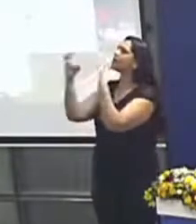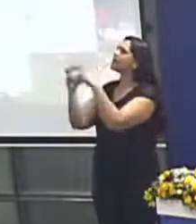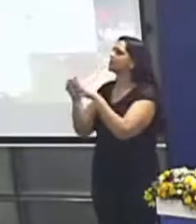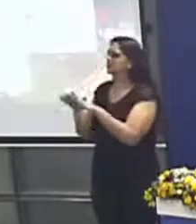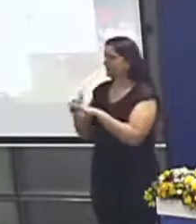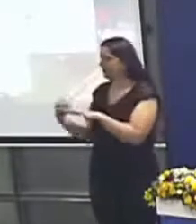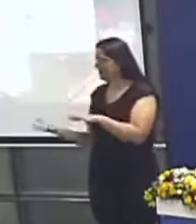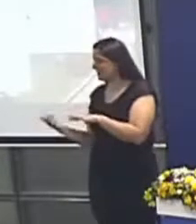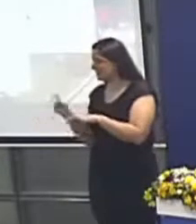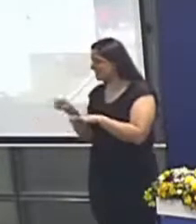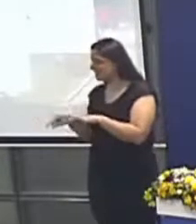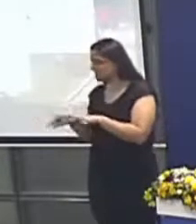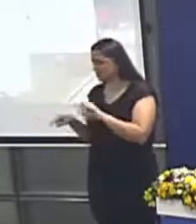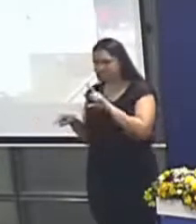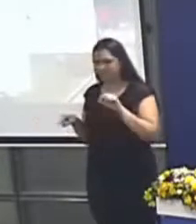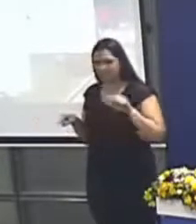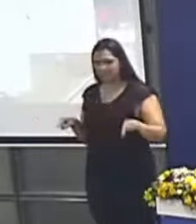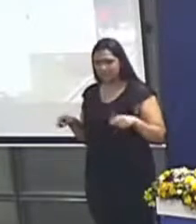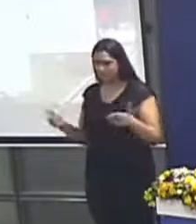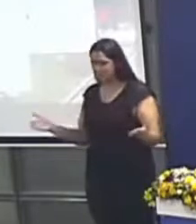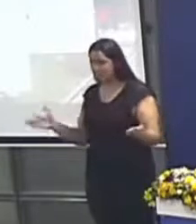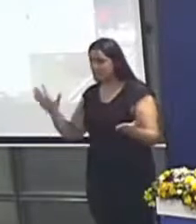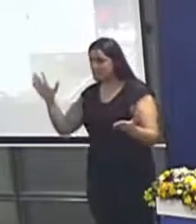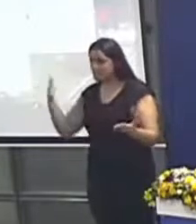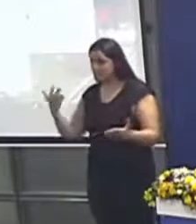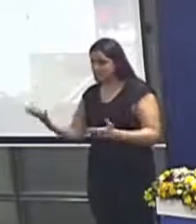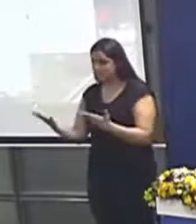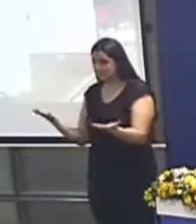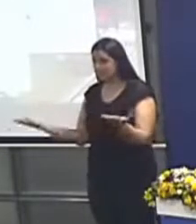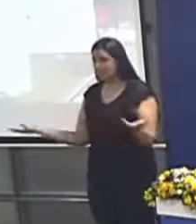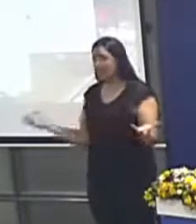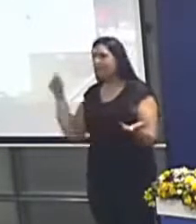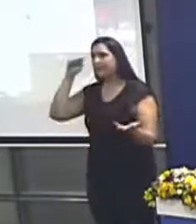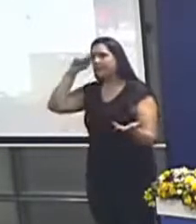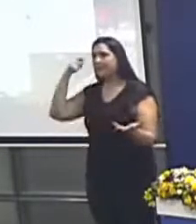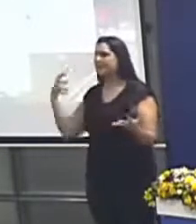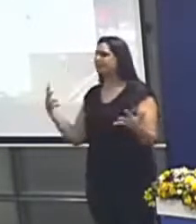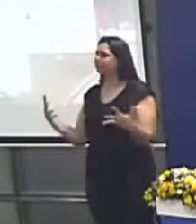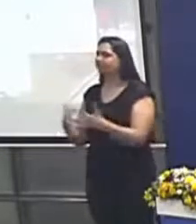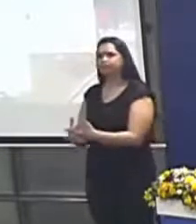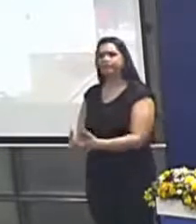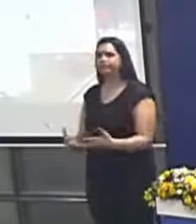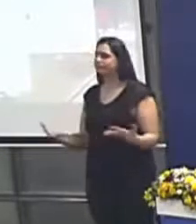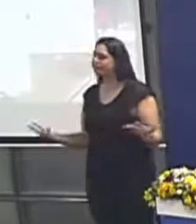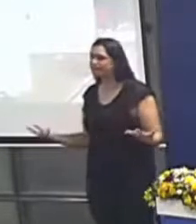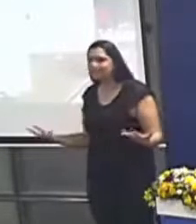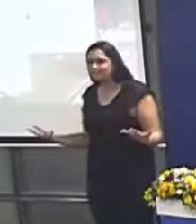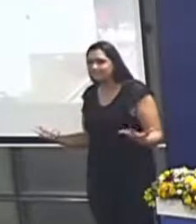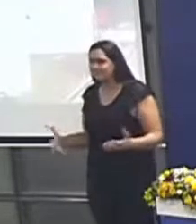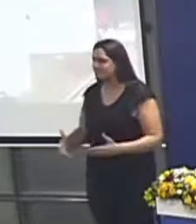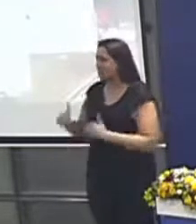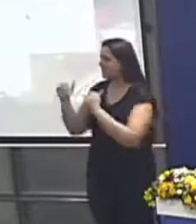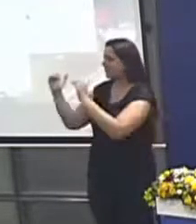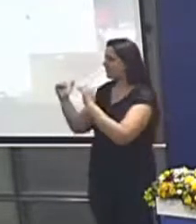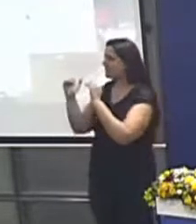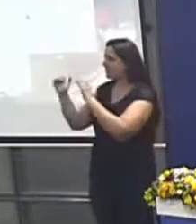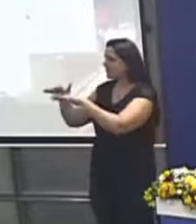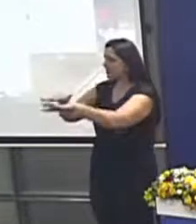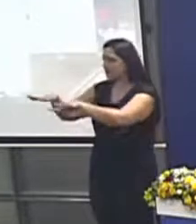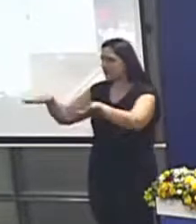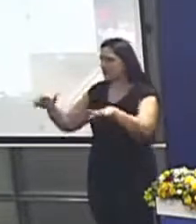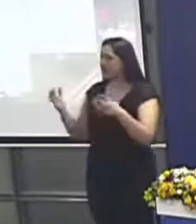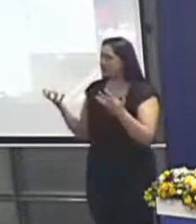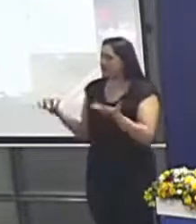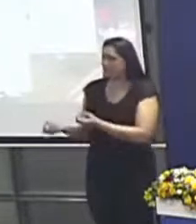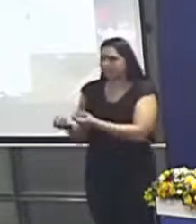ao teu lado, 10 mil à tua direita, mas só tá caindo os pretos, é muita treta. abundância e fartura para os seus dias,